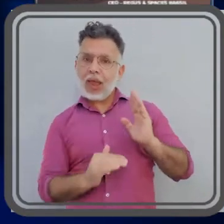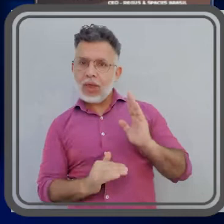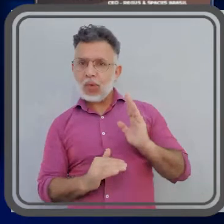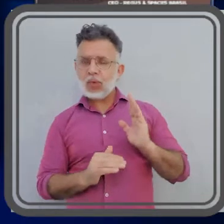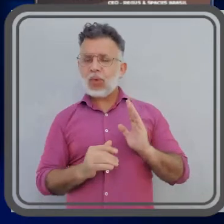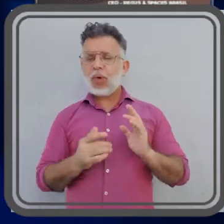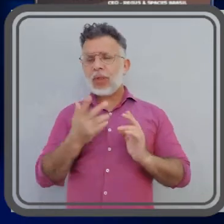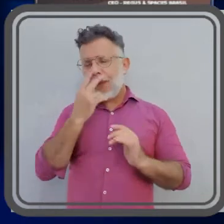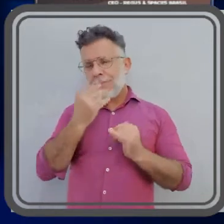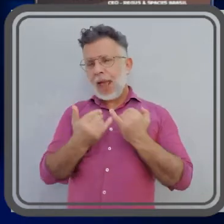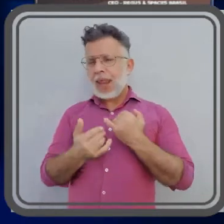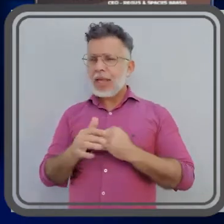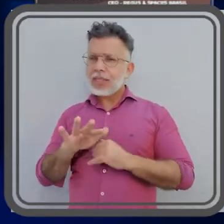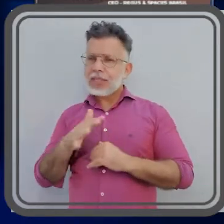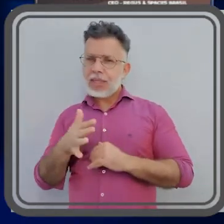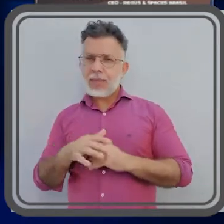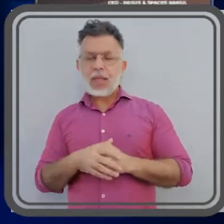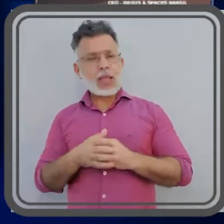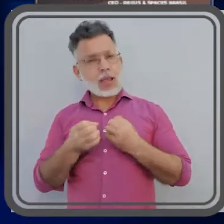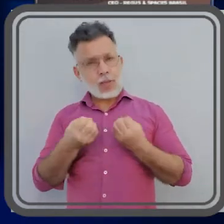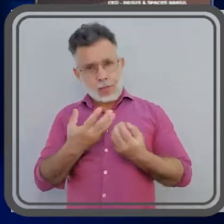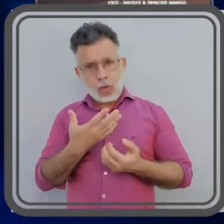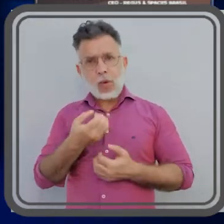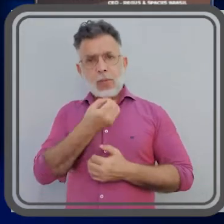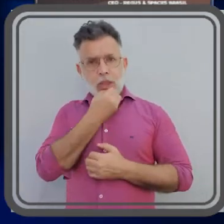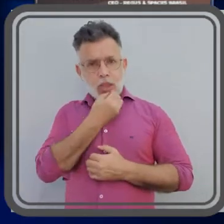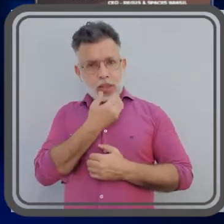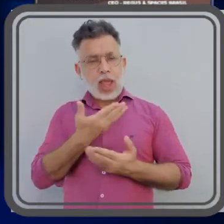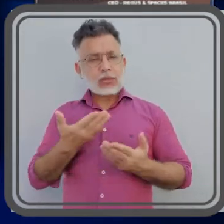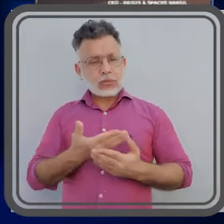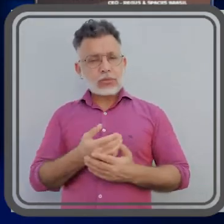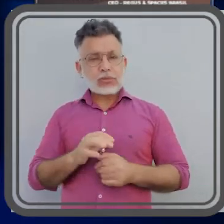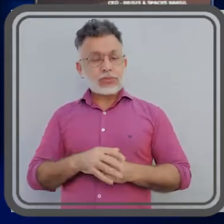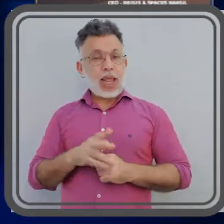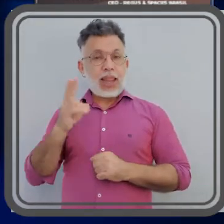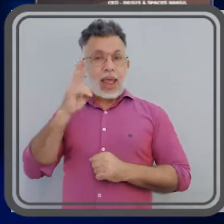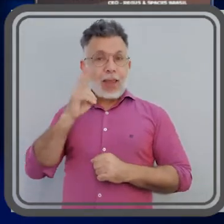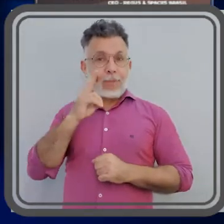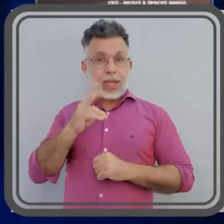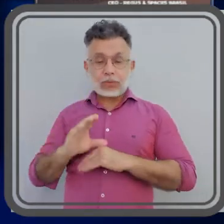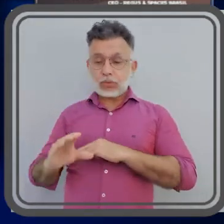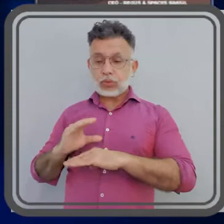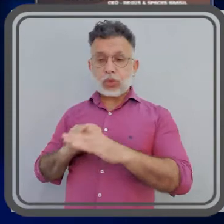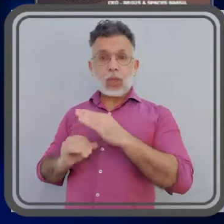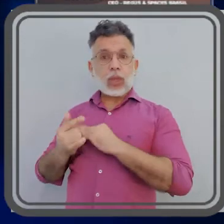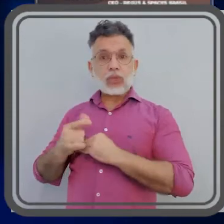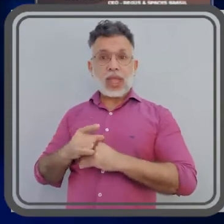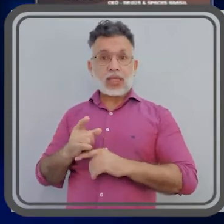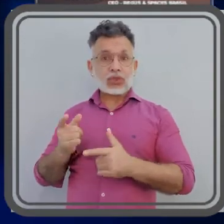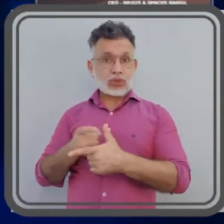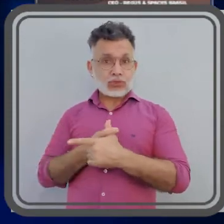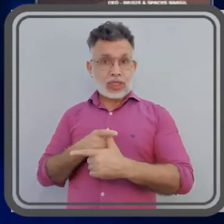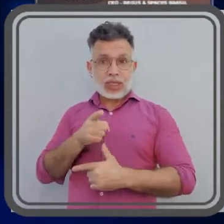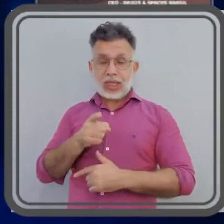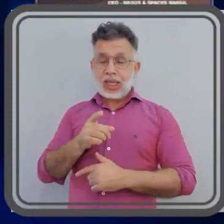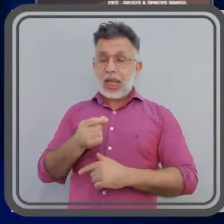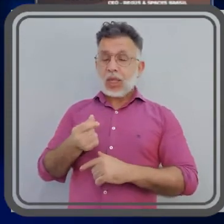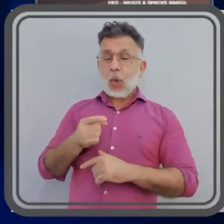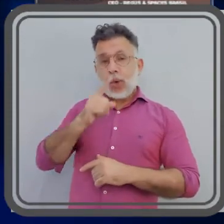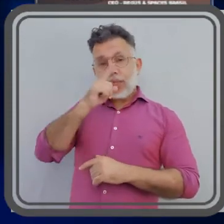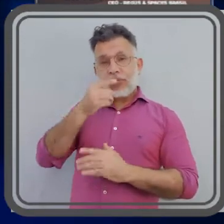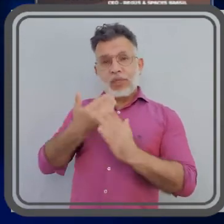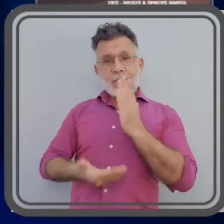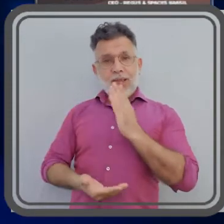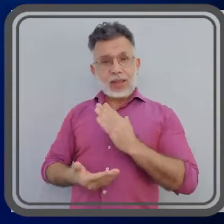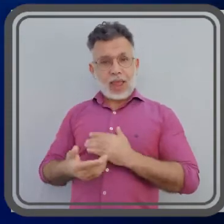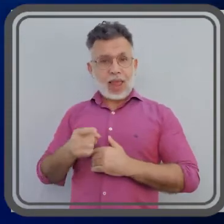me parece que, na média, é uma boa oportunidade, sim, ajustada a risco. Lembrando que os fundos não têm dívida, então o risco de você ter perda do principal é muito